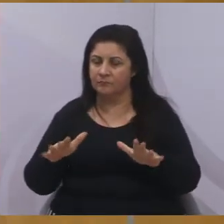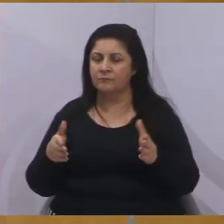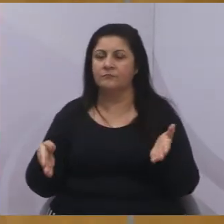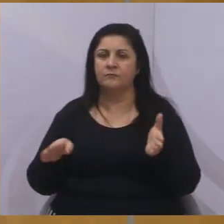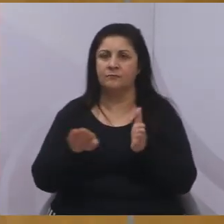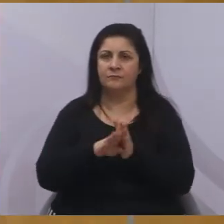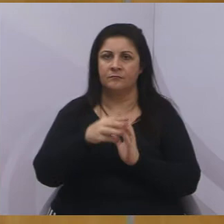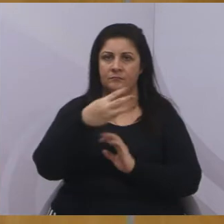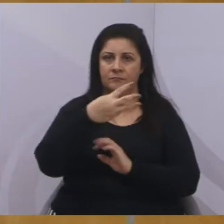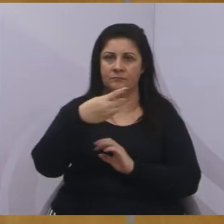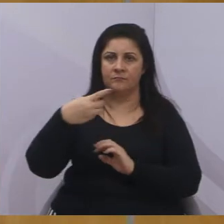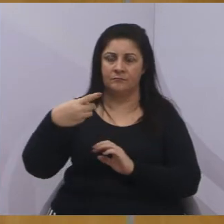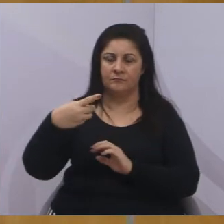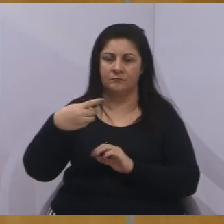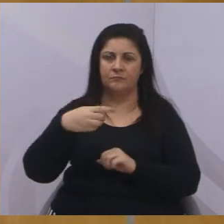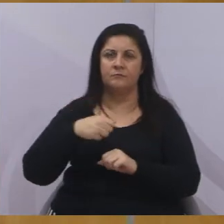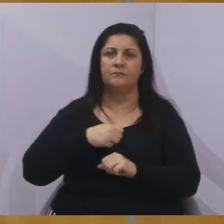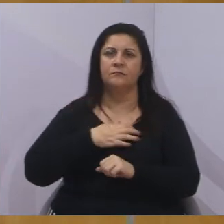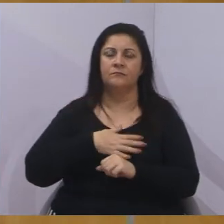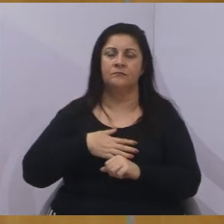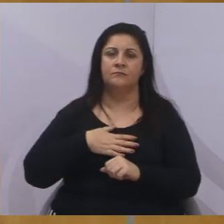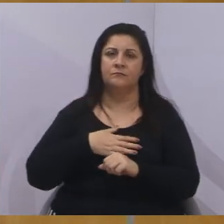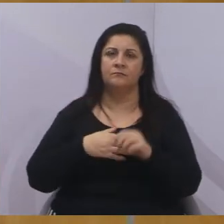de agosto deste ano.